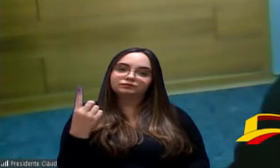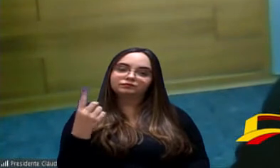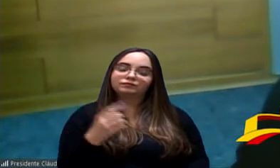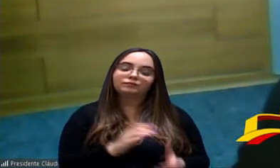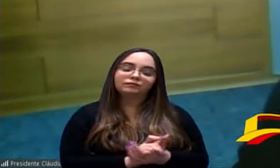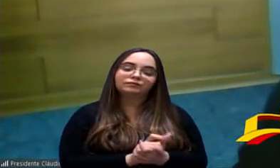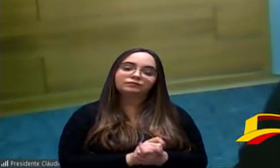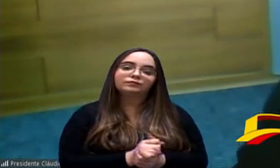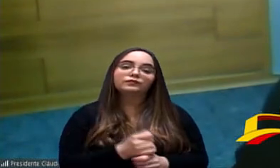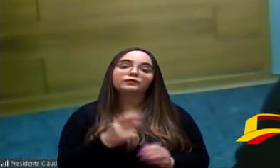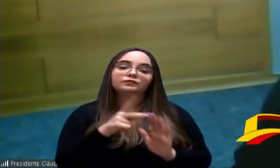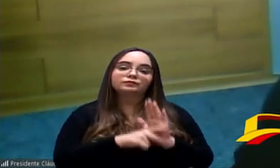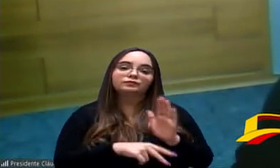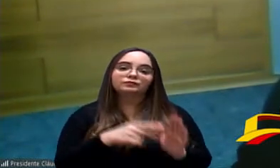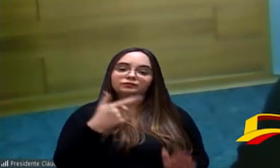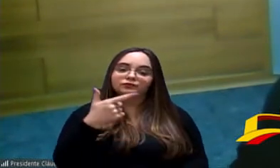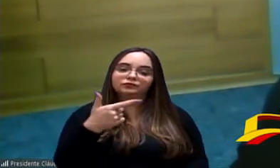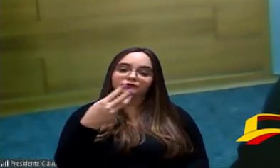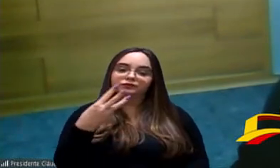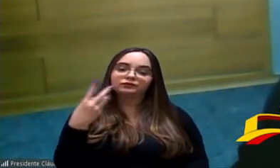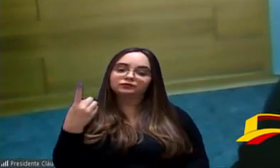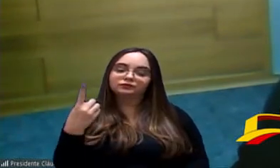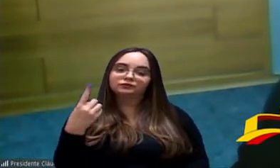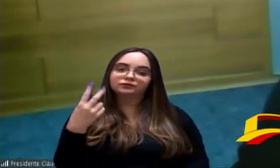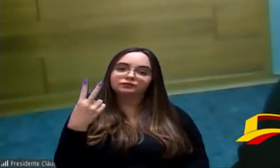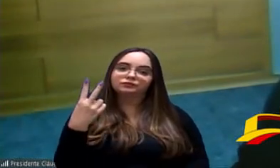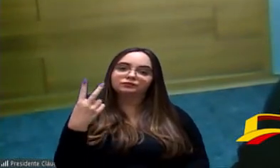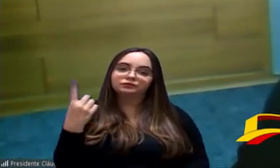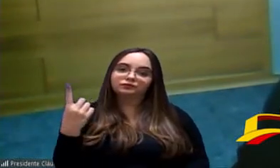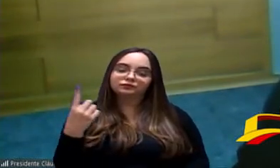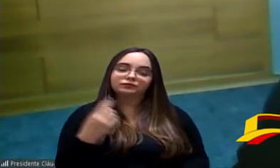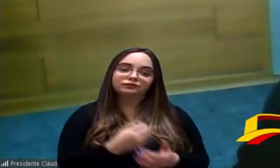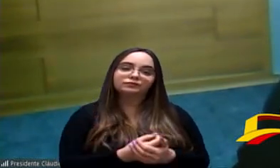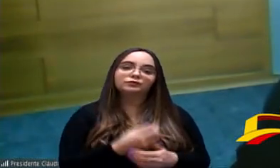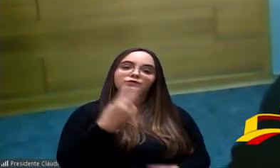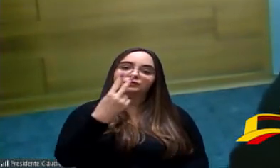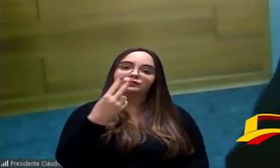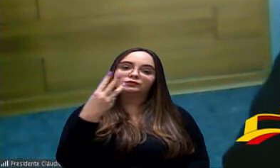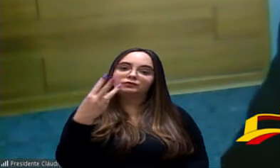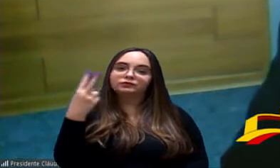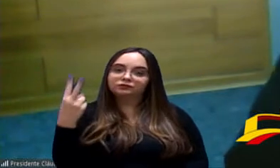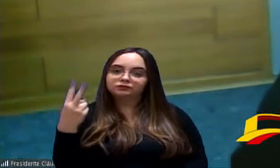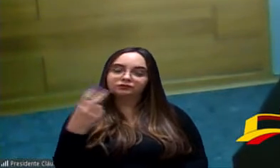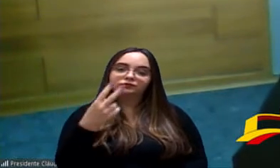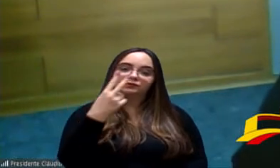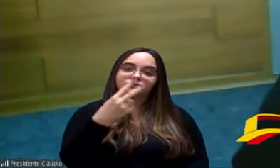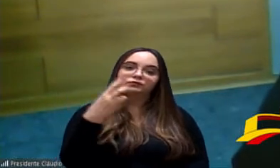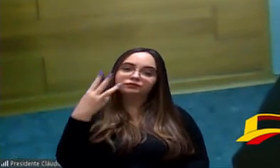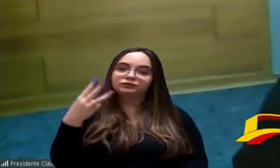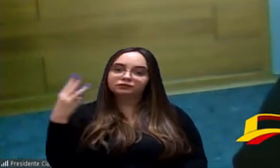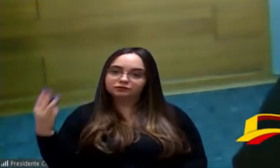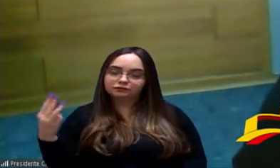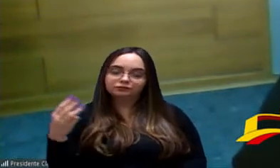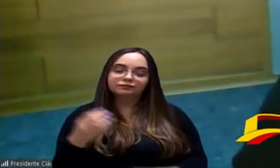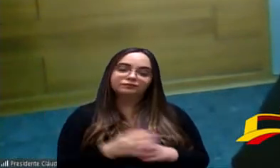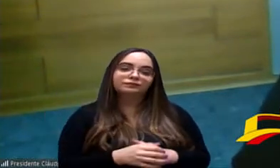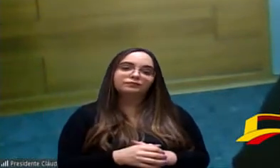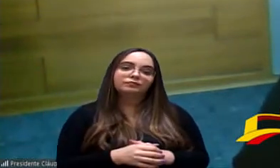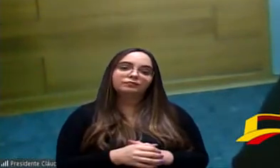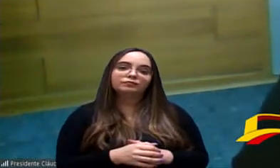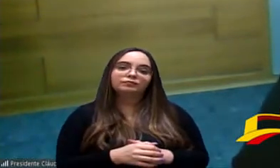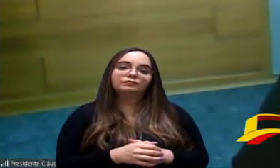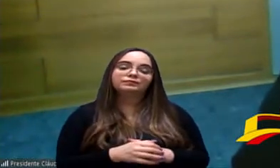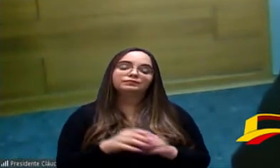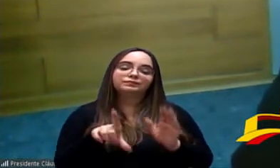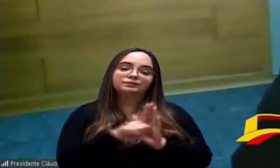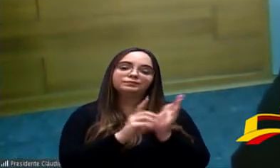projeto de lei 23121, 232, 233, emenda de lei orgânica